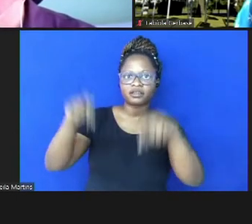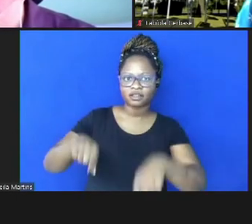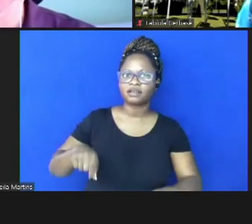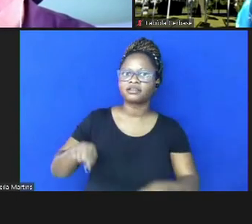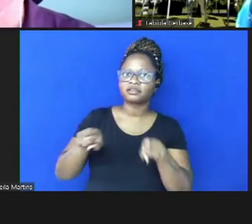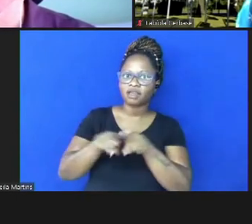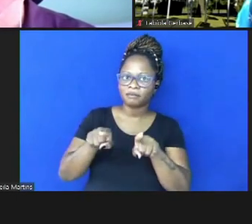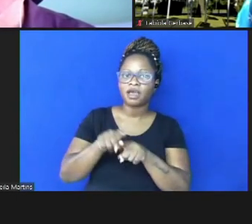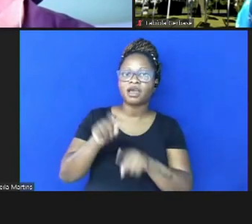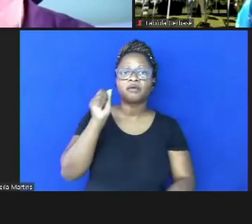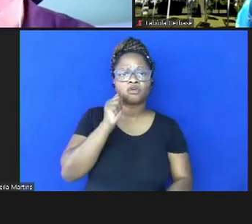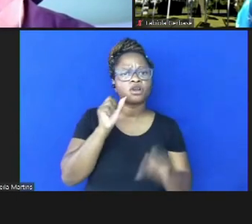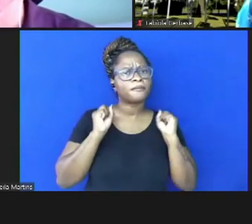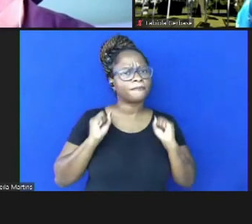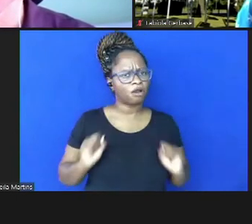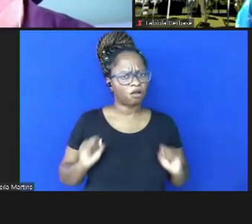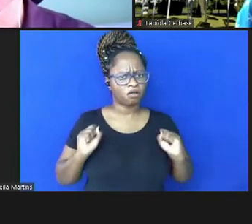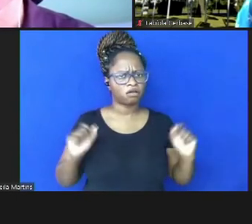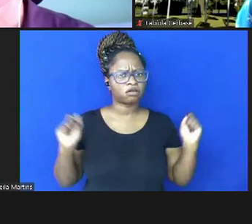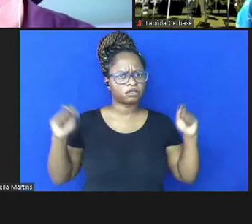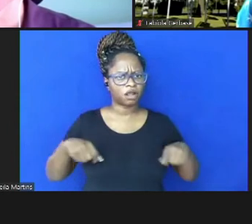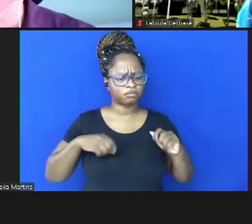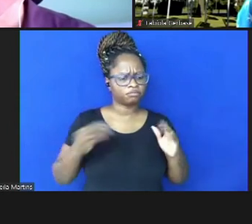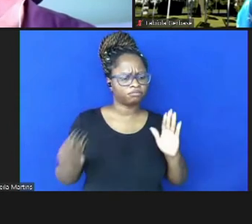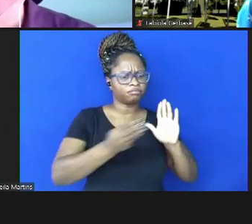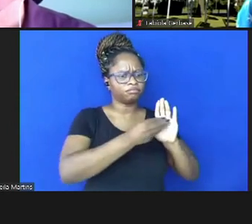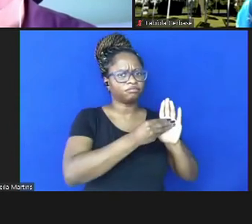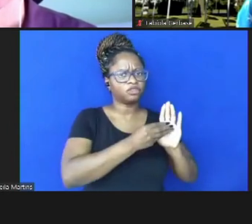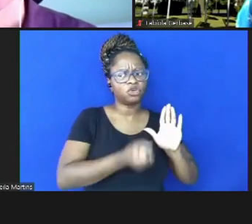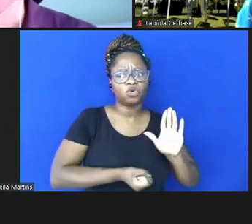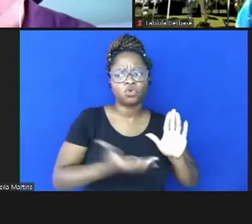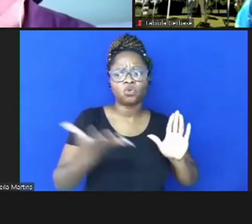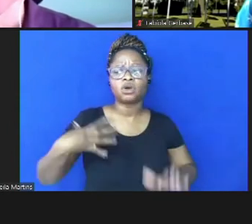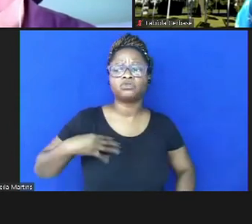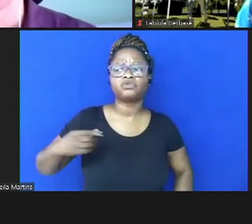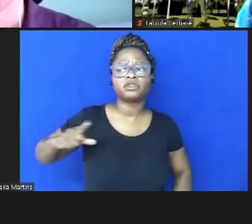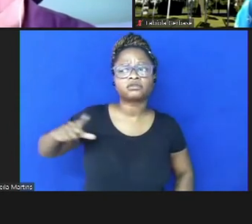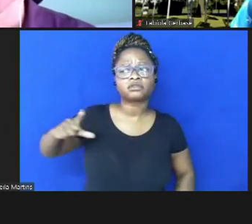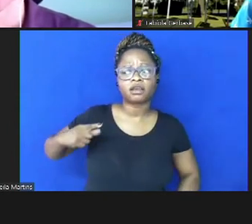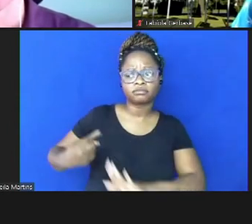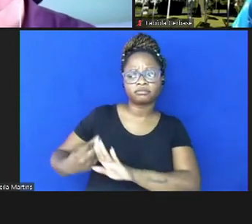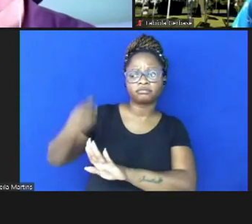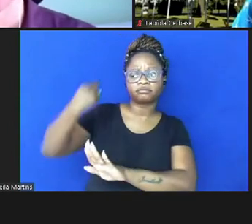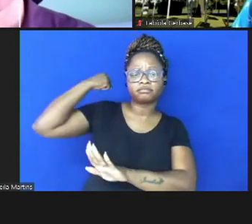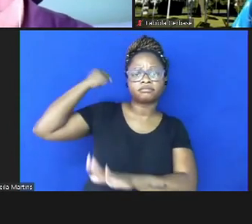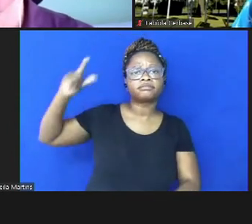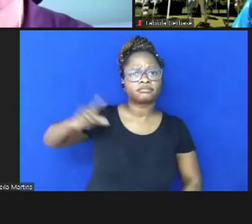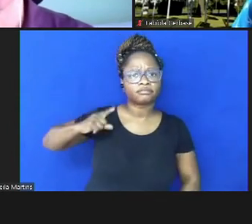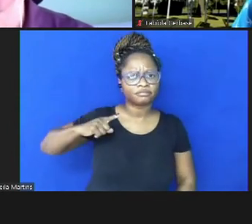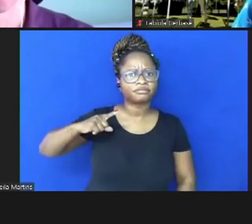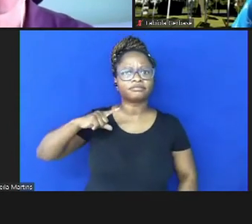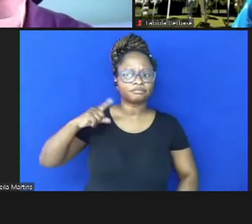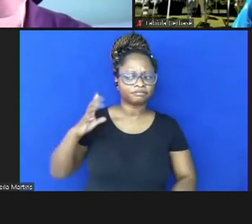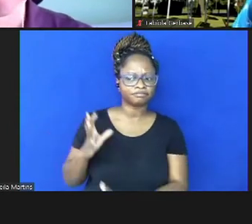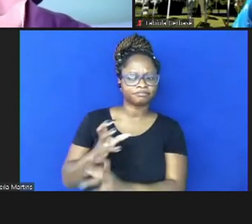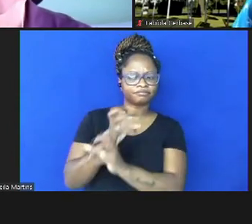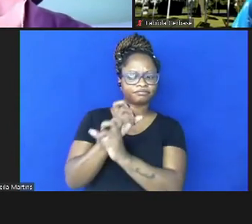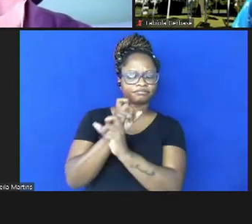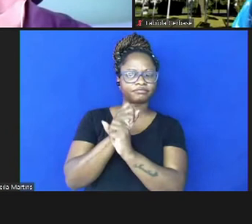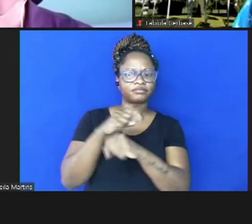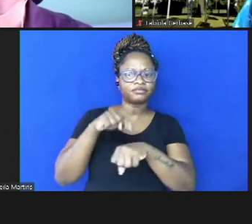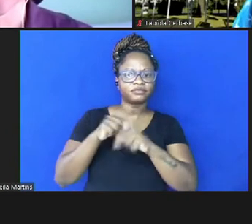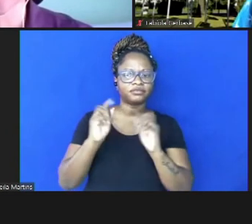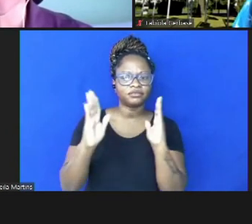a mulher ela pode mencionar, né, quantos filhos ela teve, né? E isso é contabilizado para aquele tempo pós-defesa